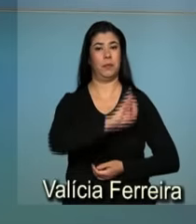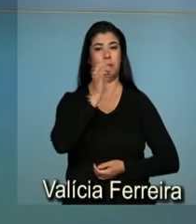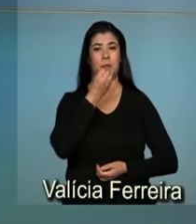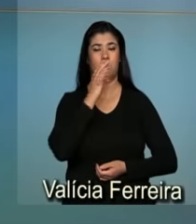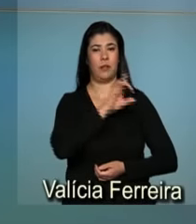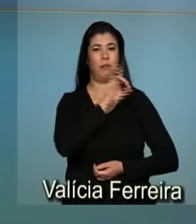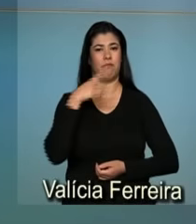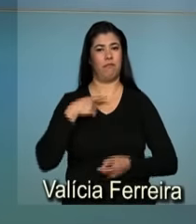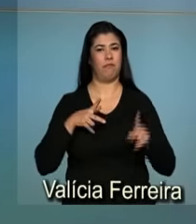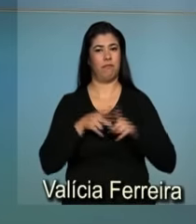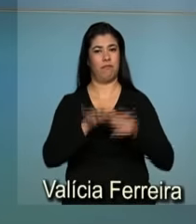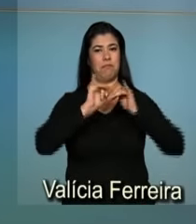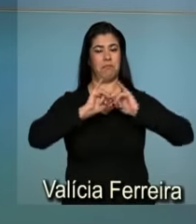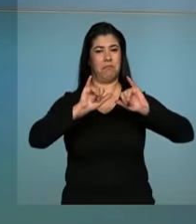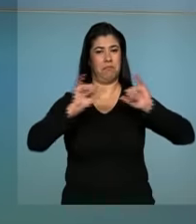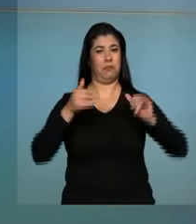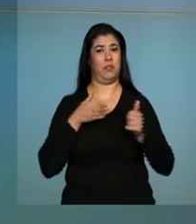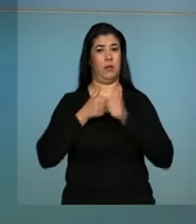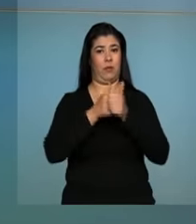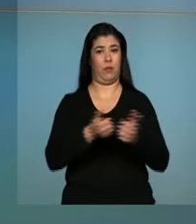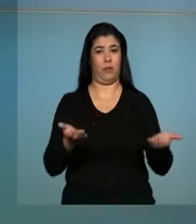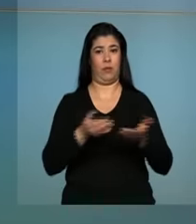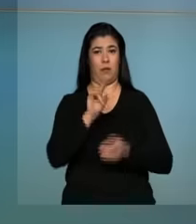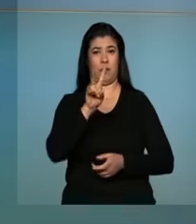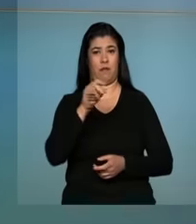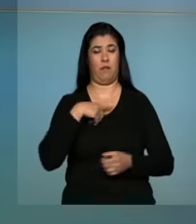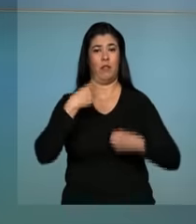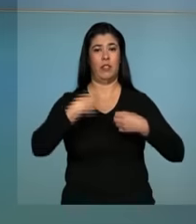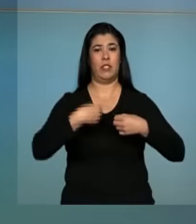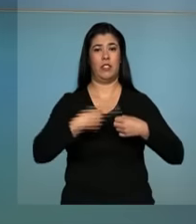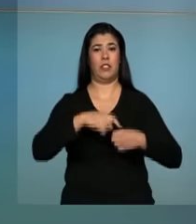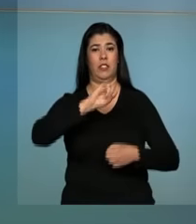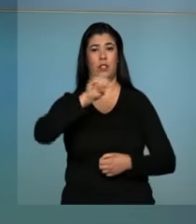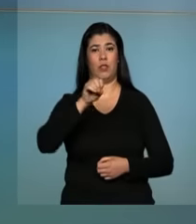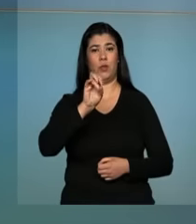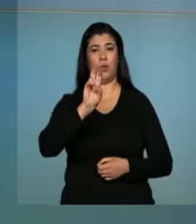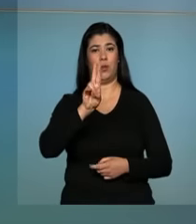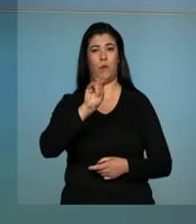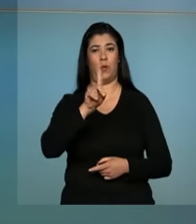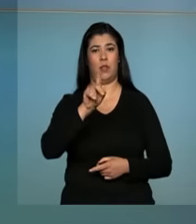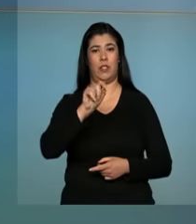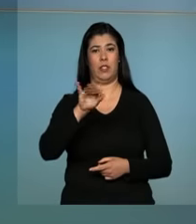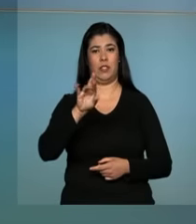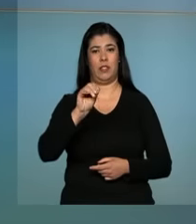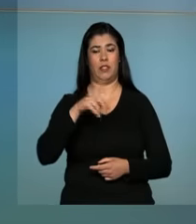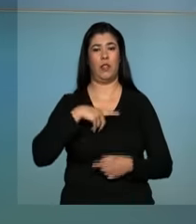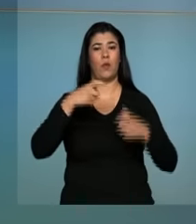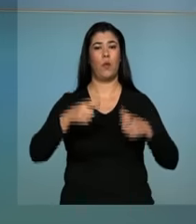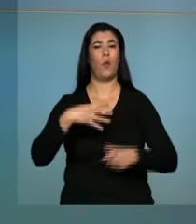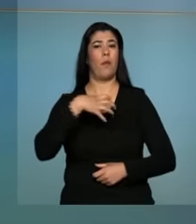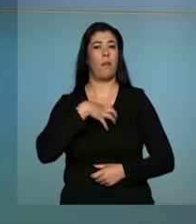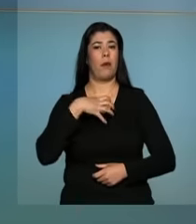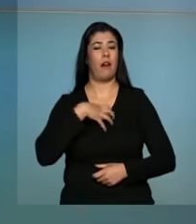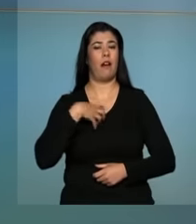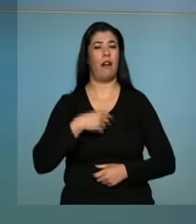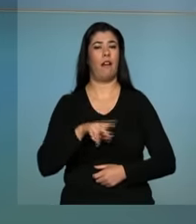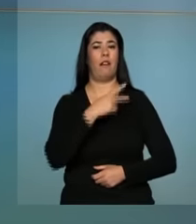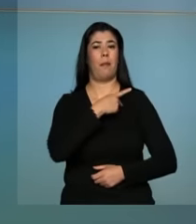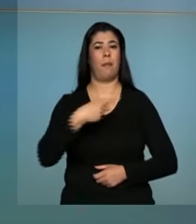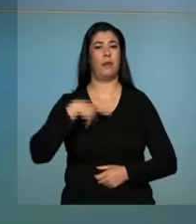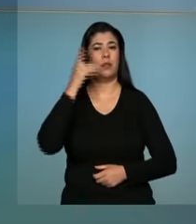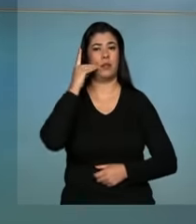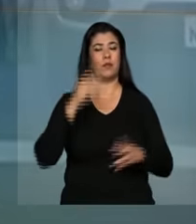Olá, bom dia. Interrompemos nossa programação ao vivo para ir a Juazeiro, na Bahia, onde a presidenta Dilma Rousseff vai entregar moradias